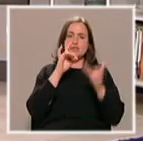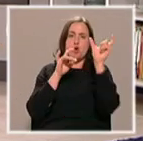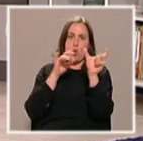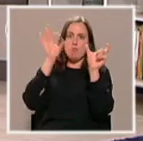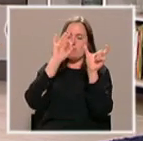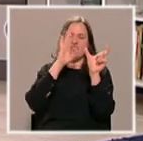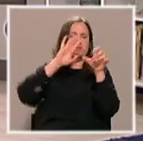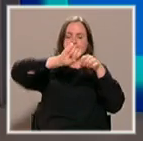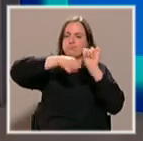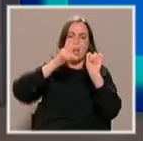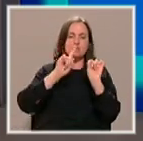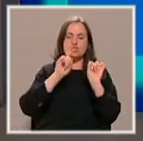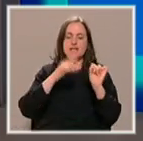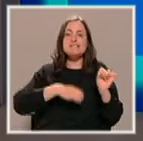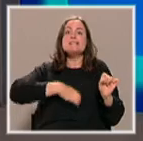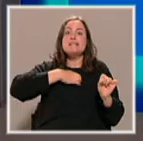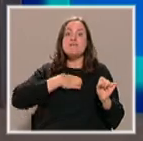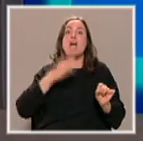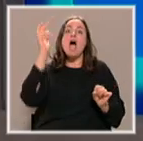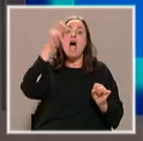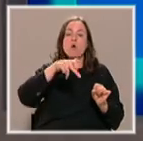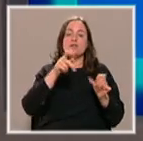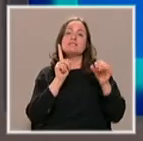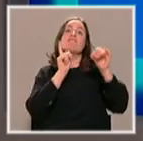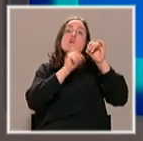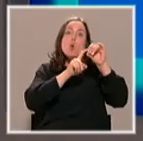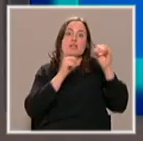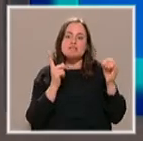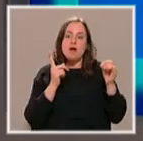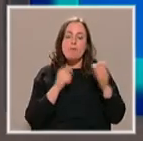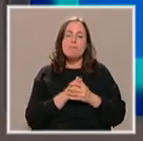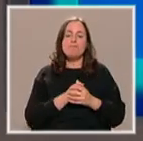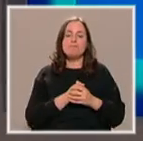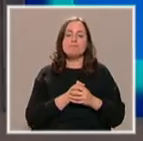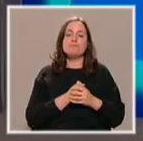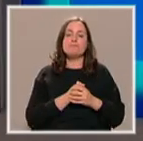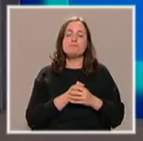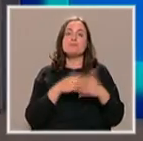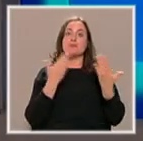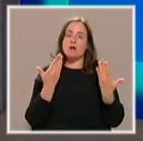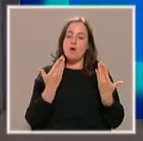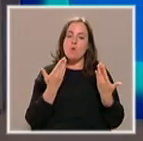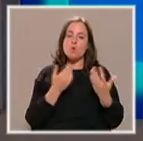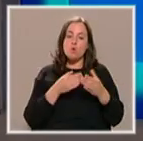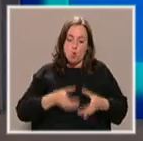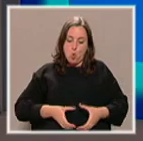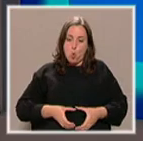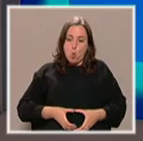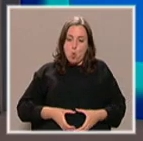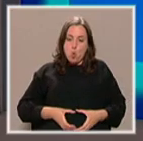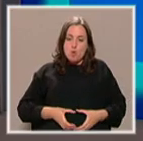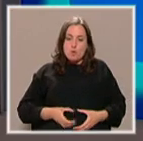não degenerar, é sinal que ocorreu fecundação. E nessa fase, o útero tem